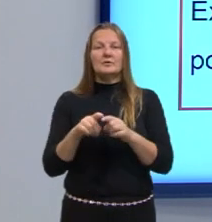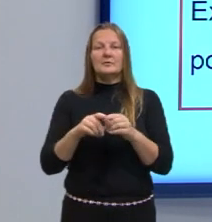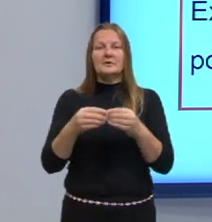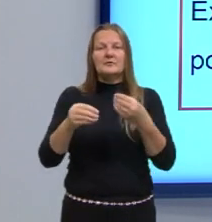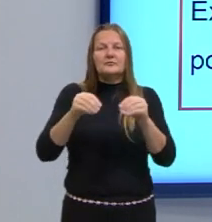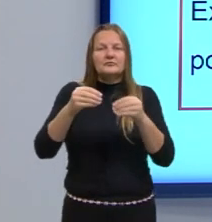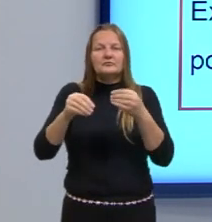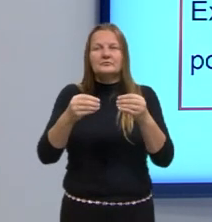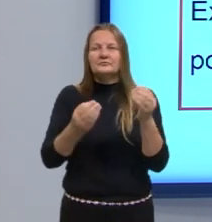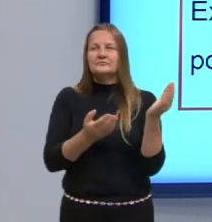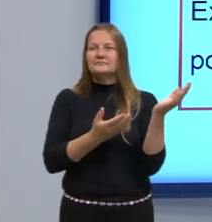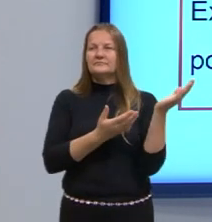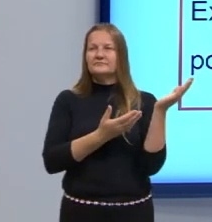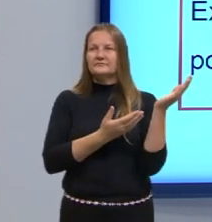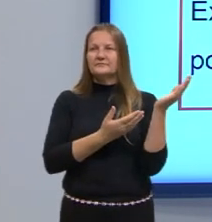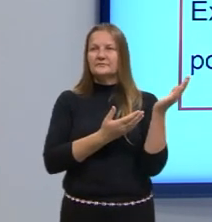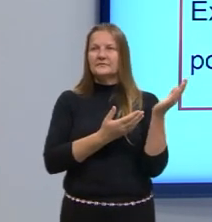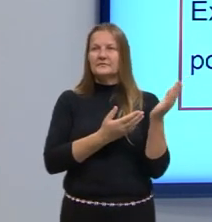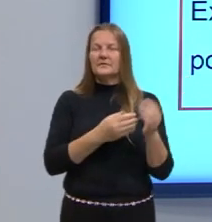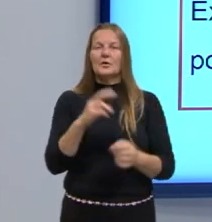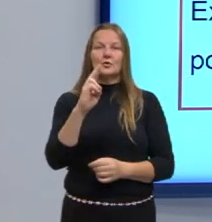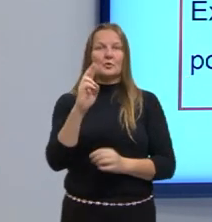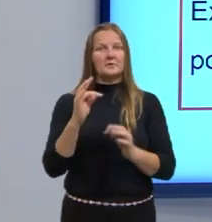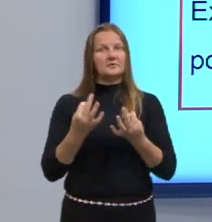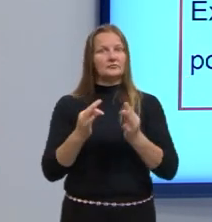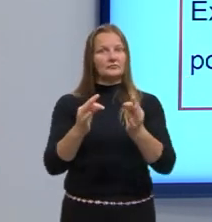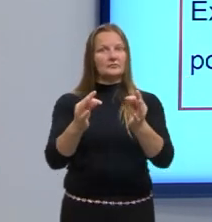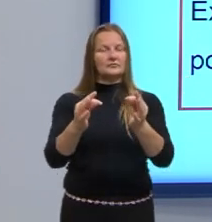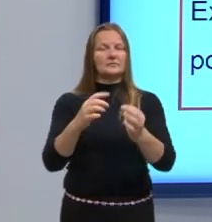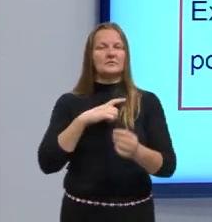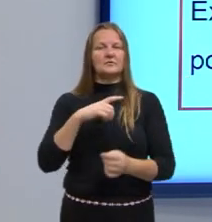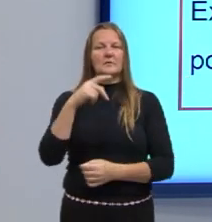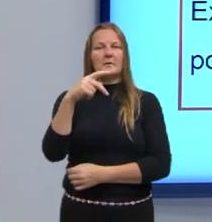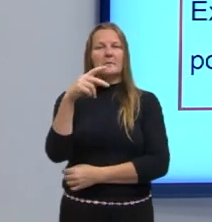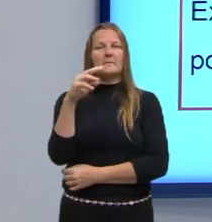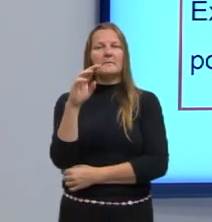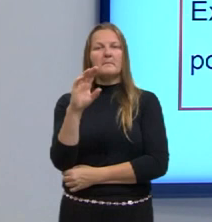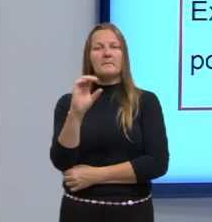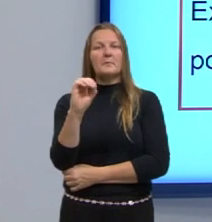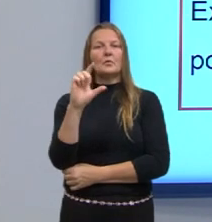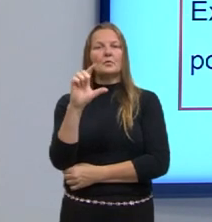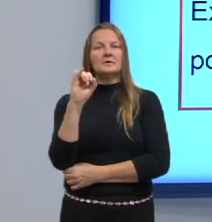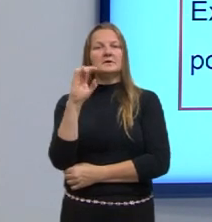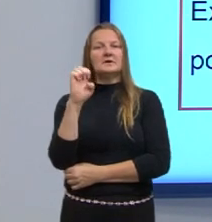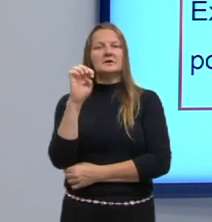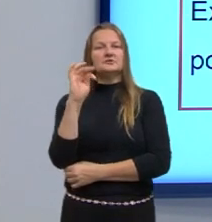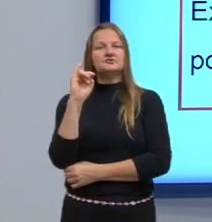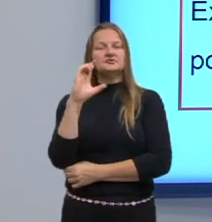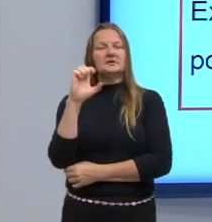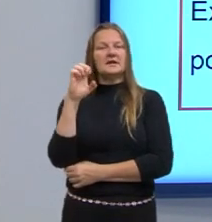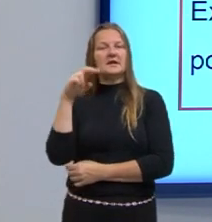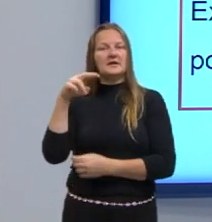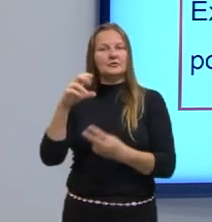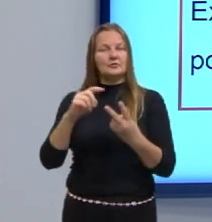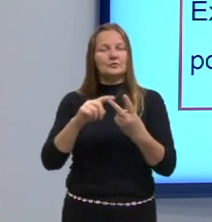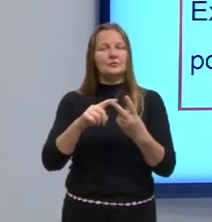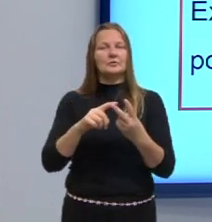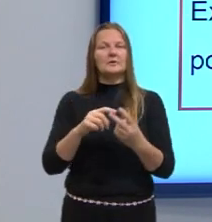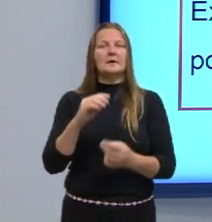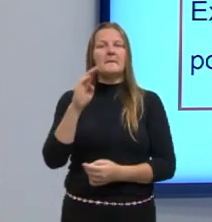polimetacrilato de metila que é um nome técnico o poliestireno o policloreto de vinila que é o